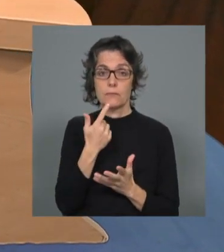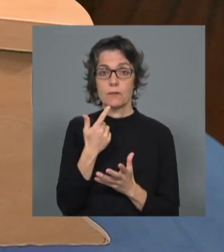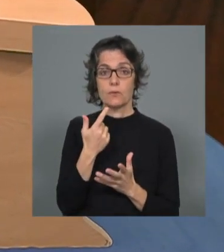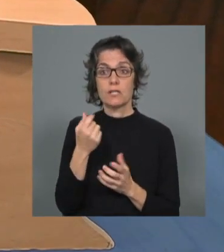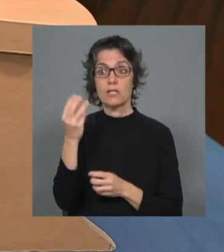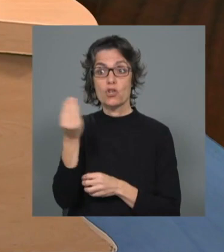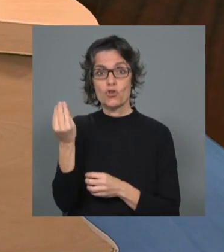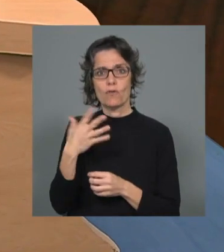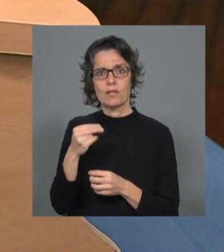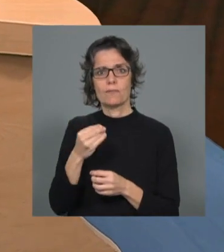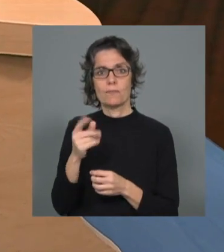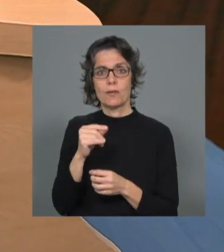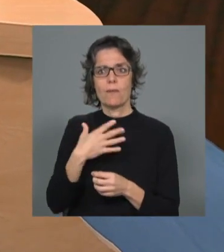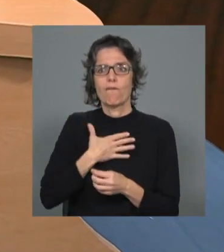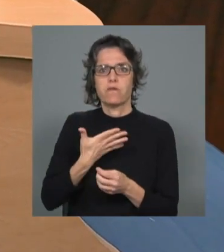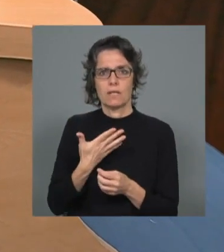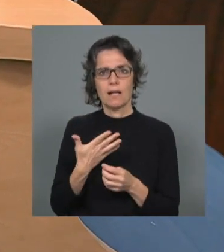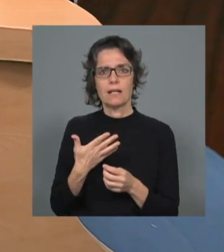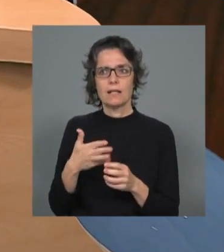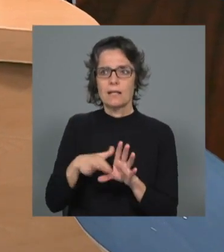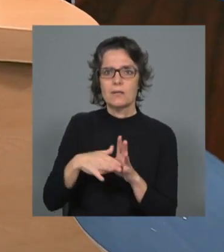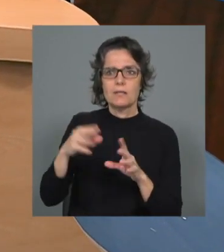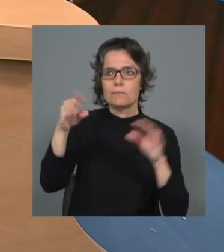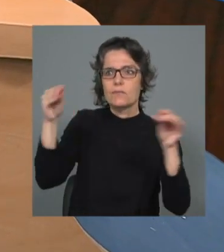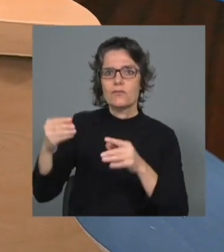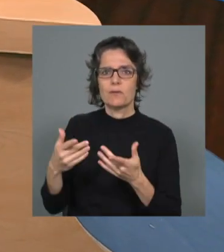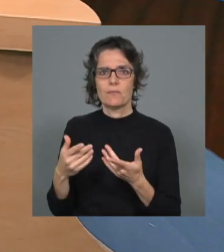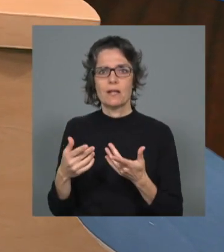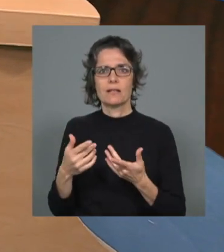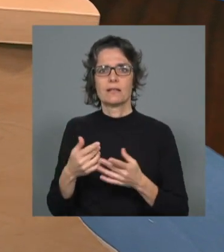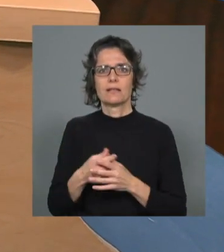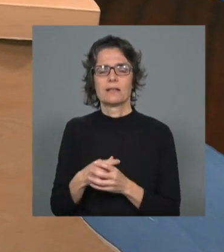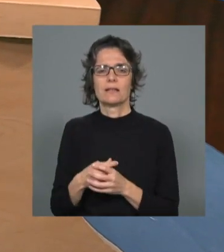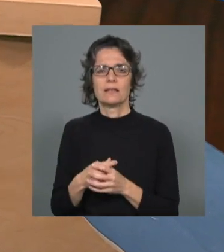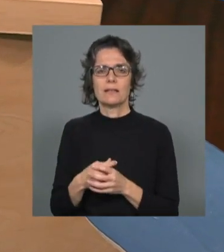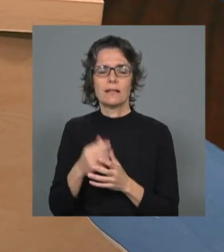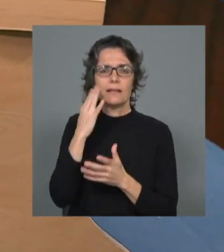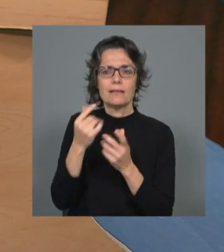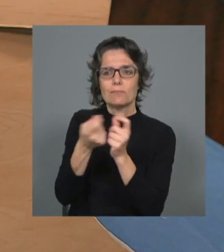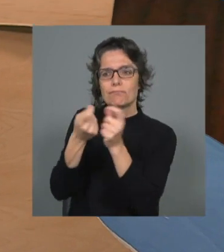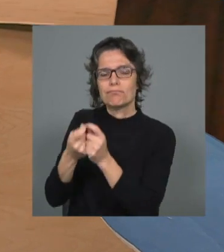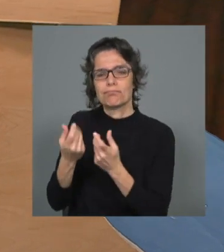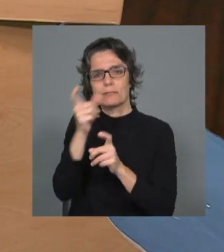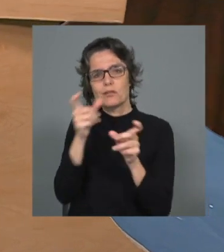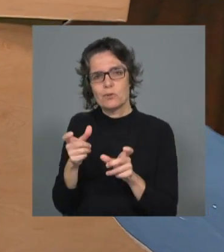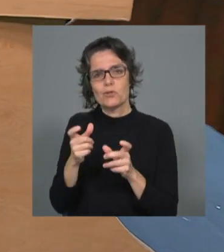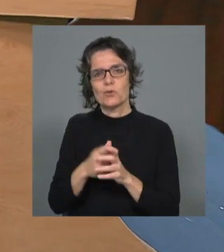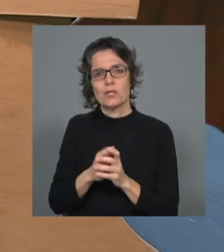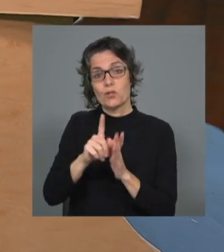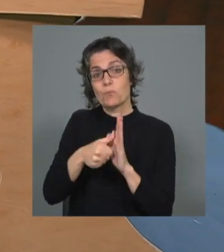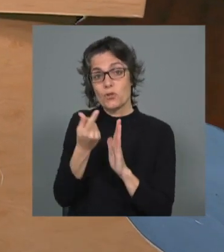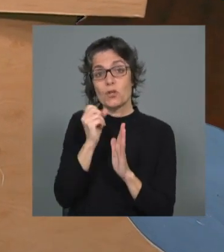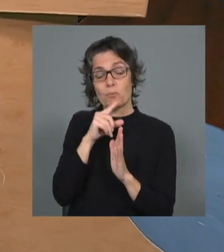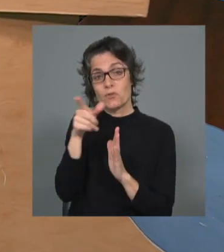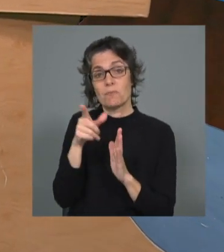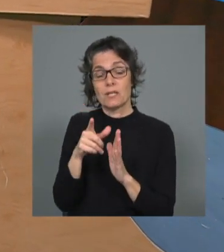para criar proximidade com quem está mais isolado. Isso aconteceu durante a pandemia, não é? Também na região. Sim. E consolida-se neste projeto da Visita